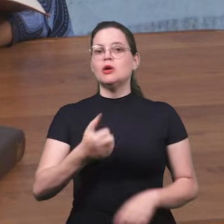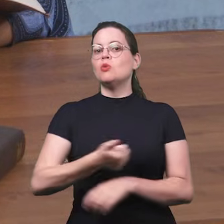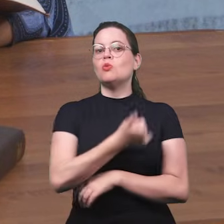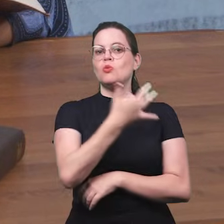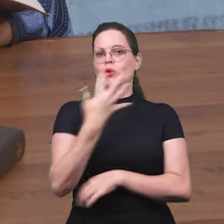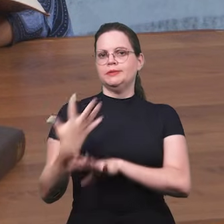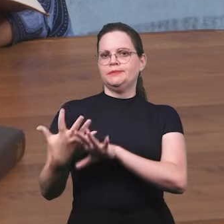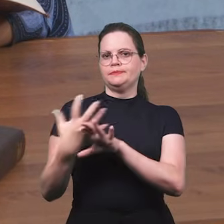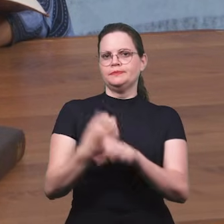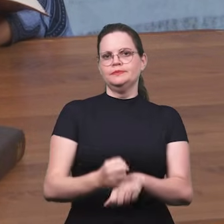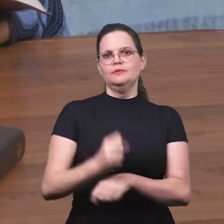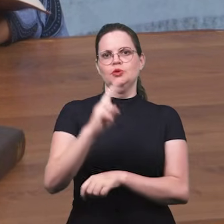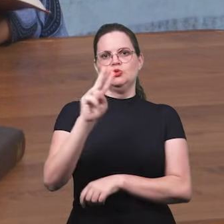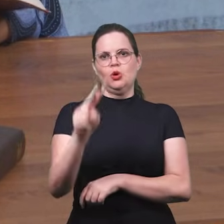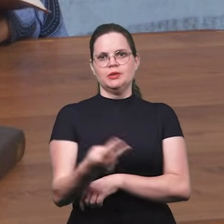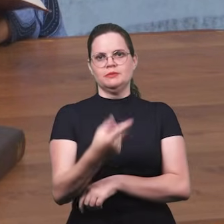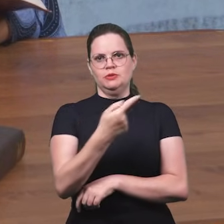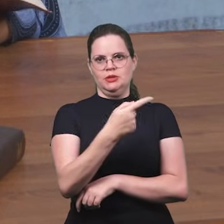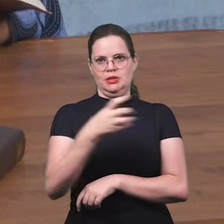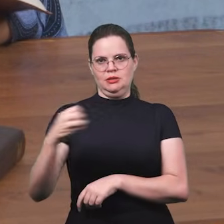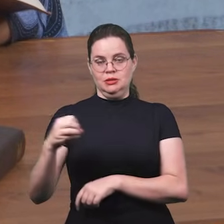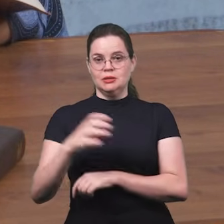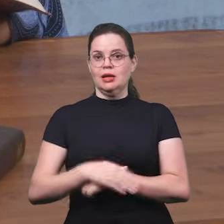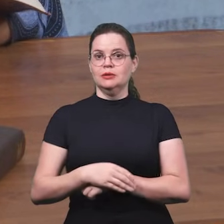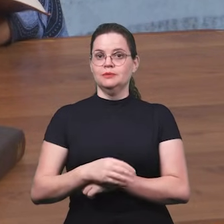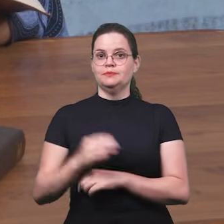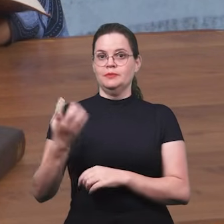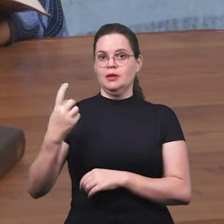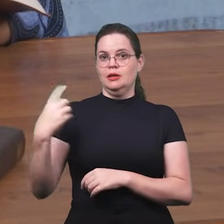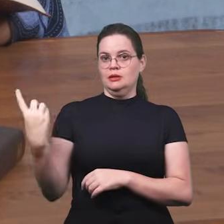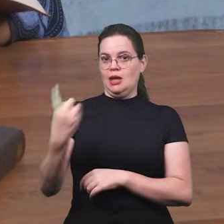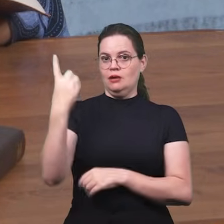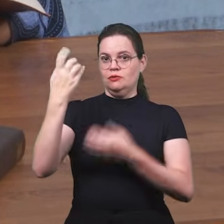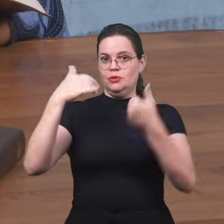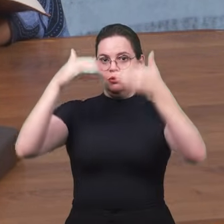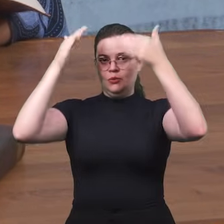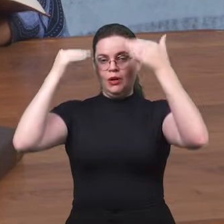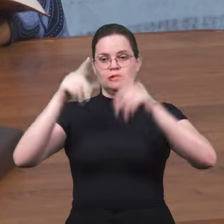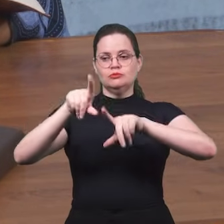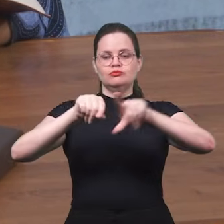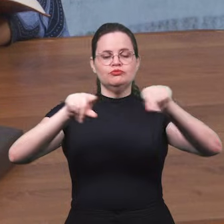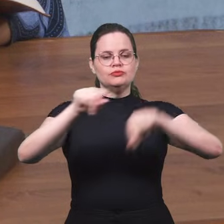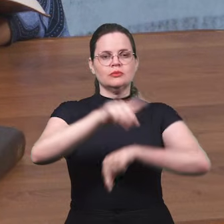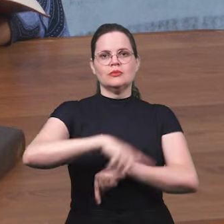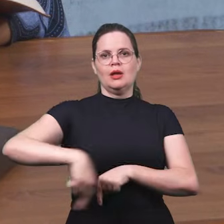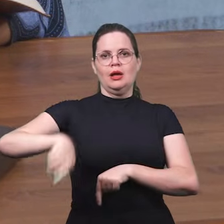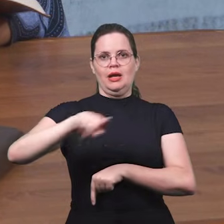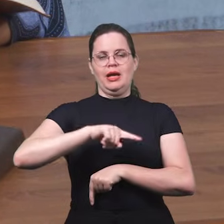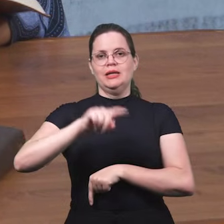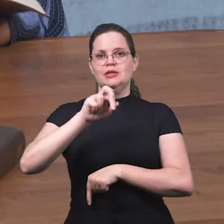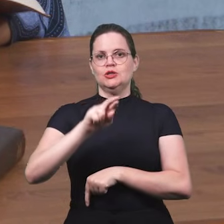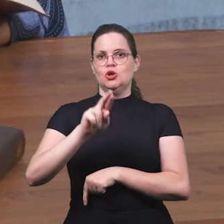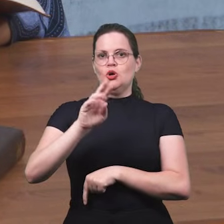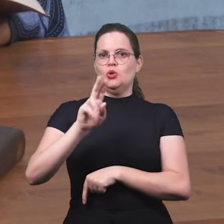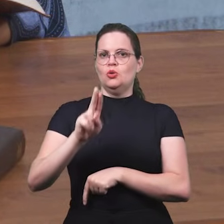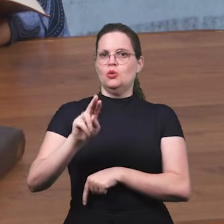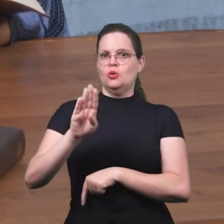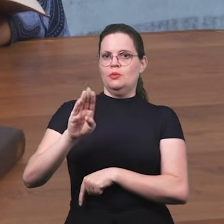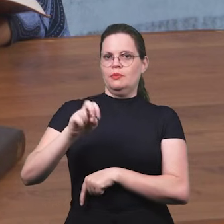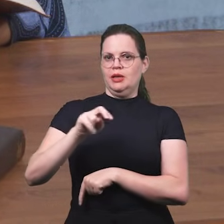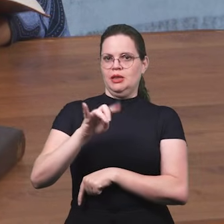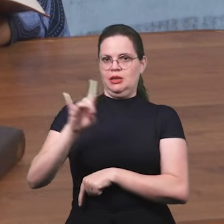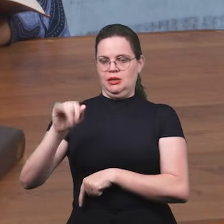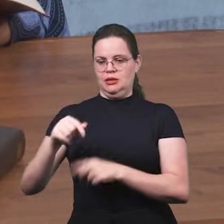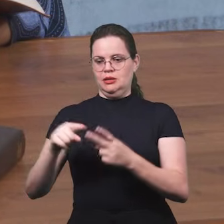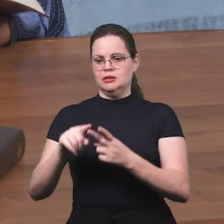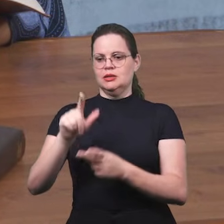2.700, chefes dos pais. E o rei Davi constituiu sobre os Rubenitas e os Gaditas